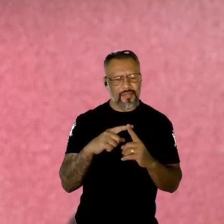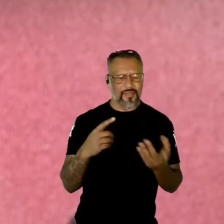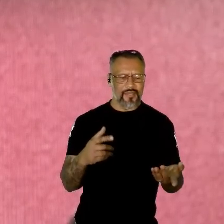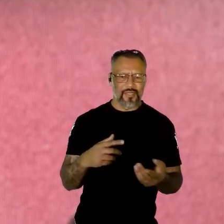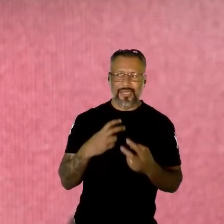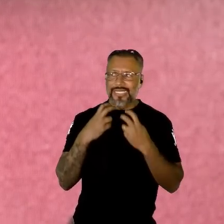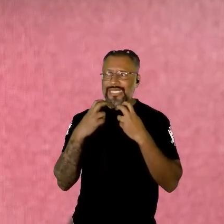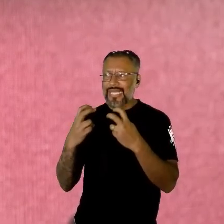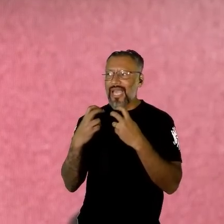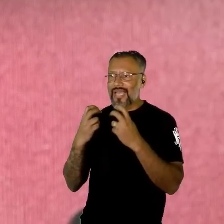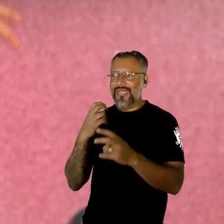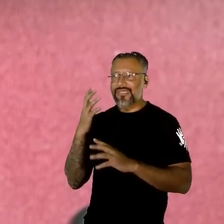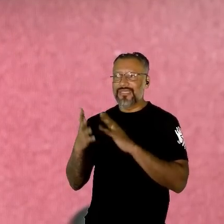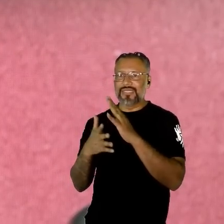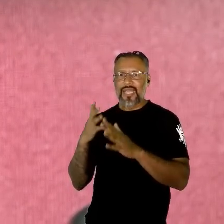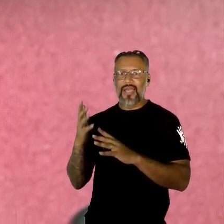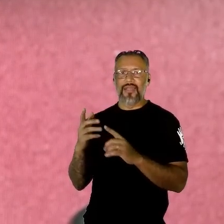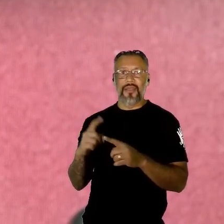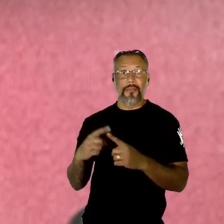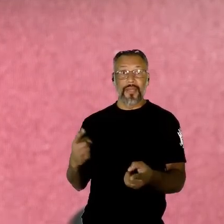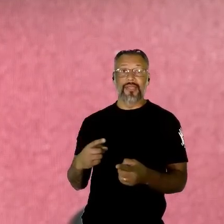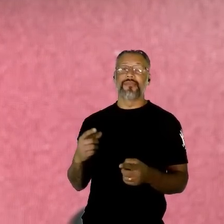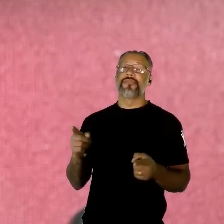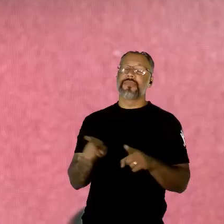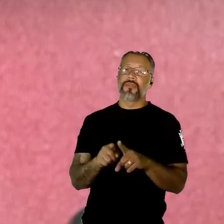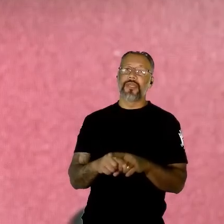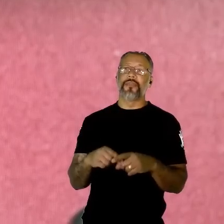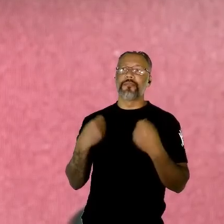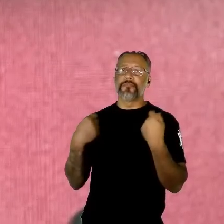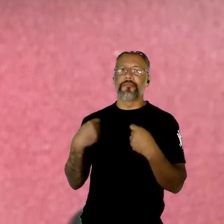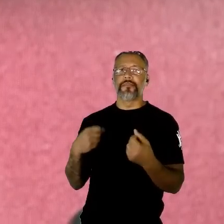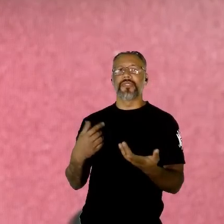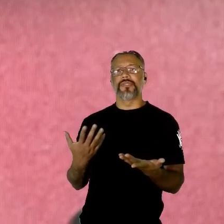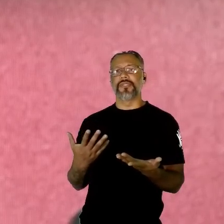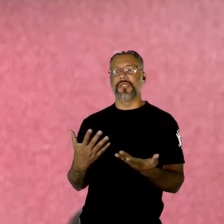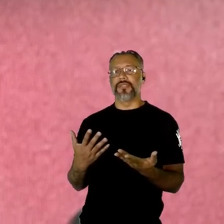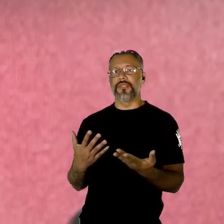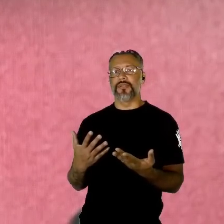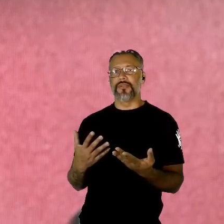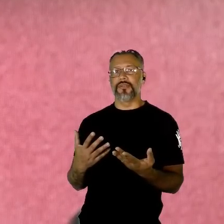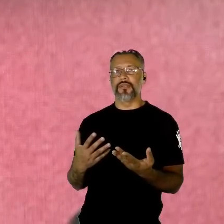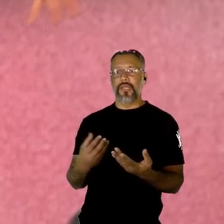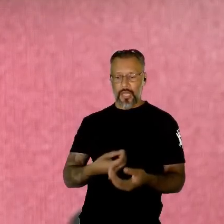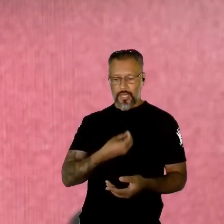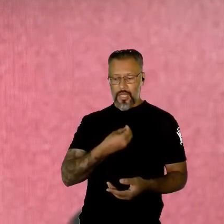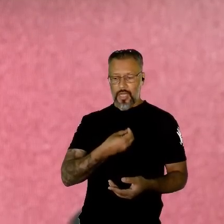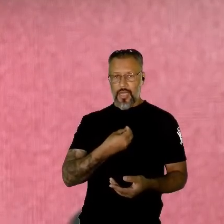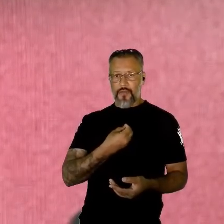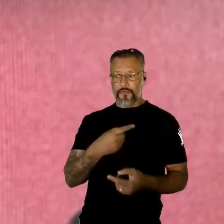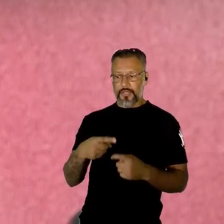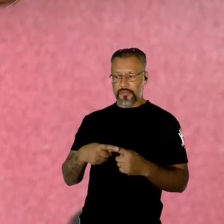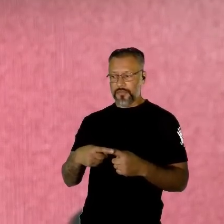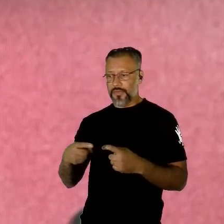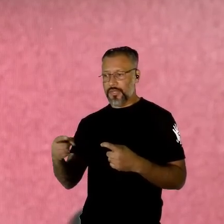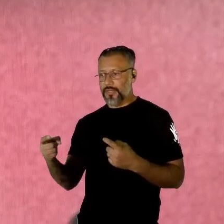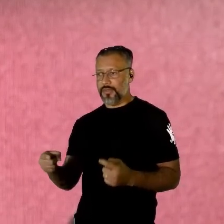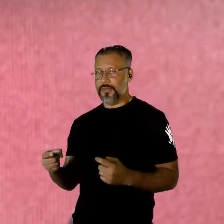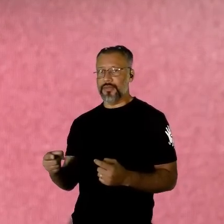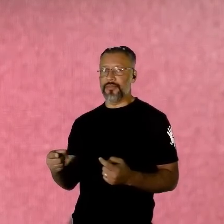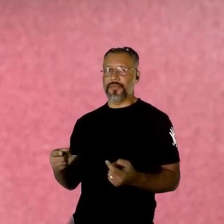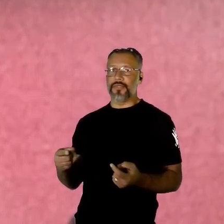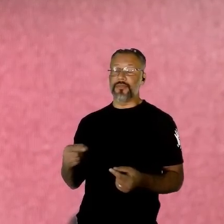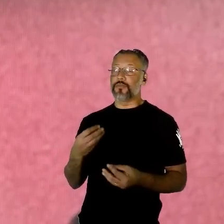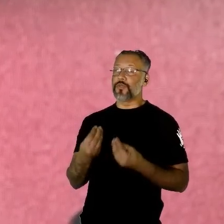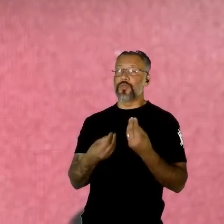tudo tá é dando errado lá no meu e do meu trabalho mas é não fazer de um momento o meu escape de fé mas